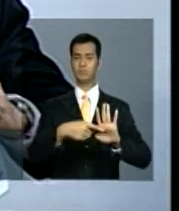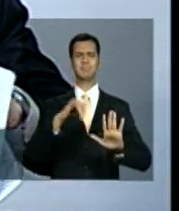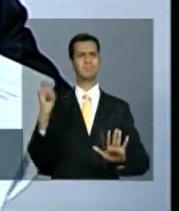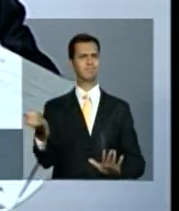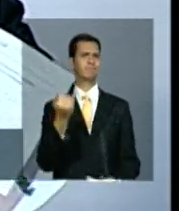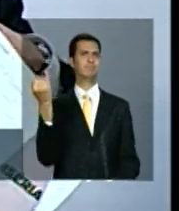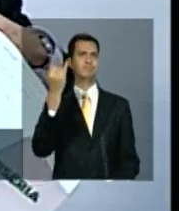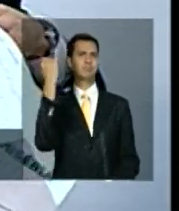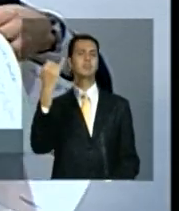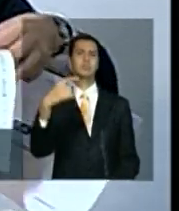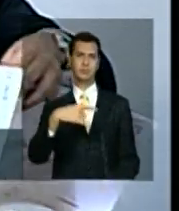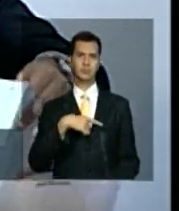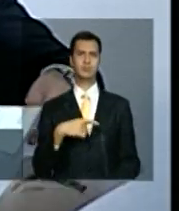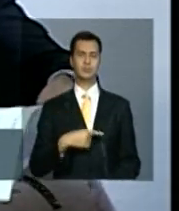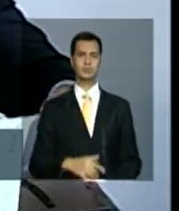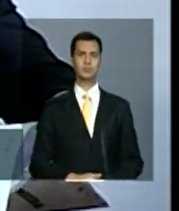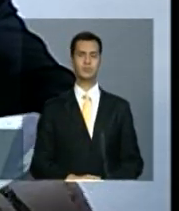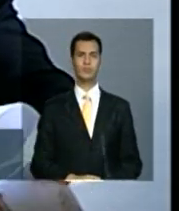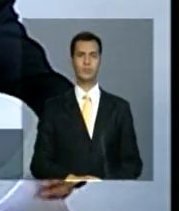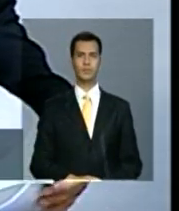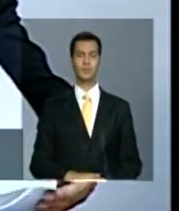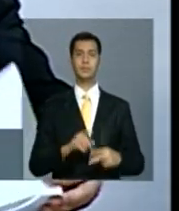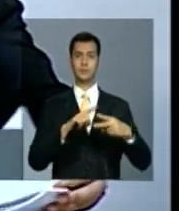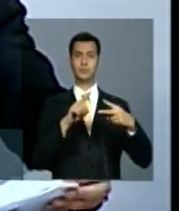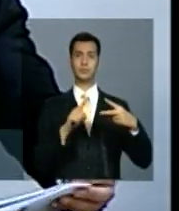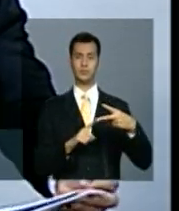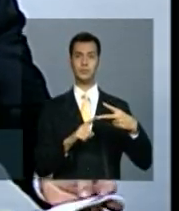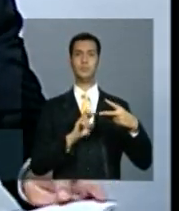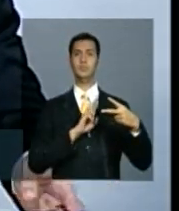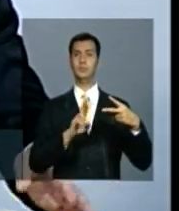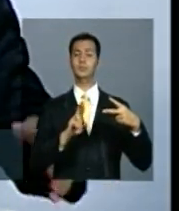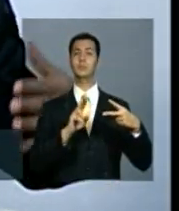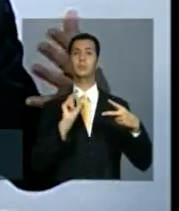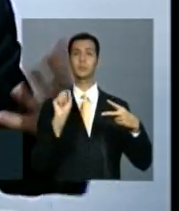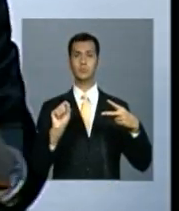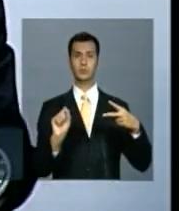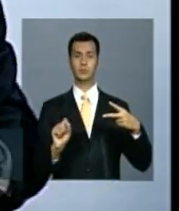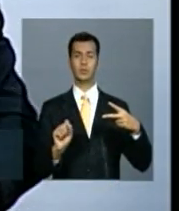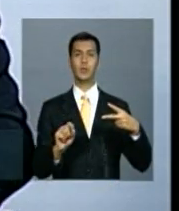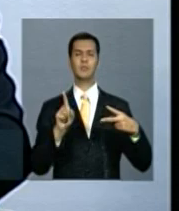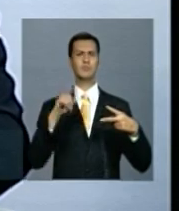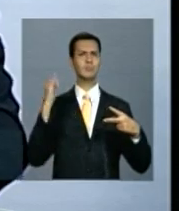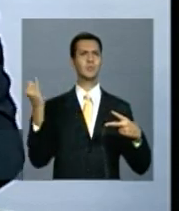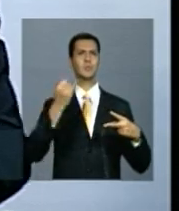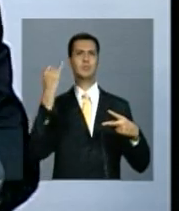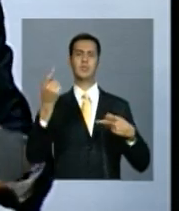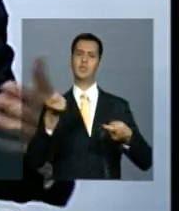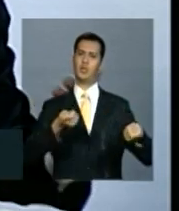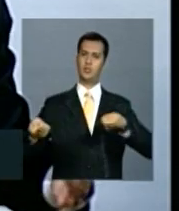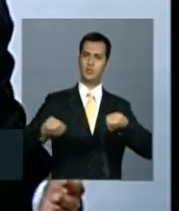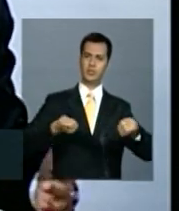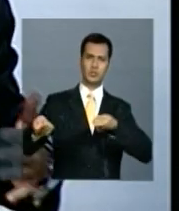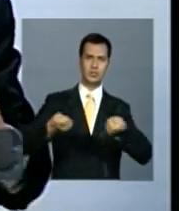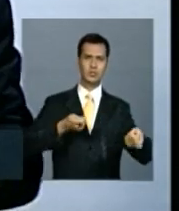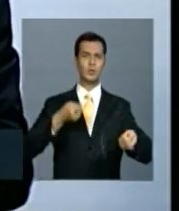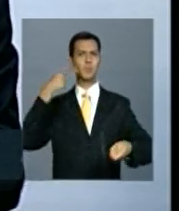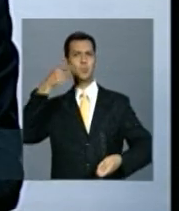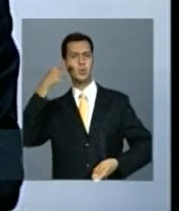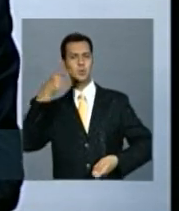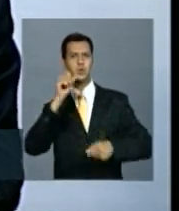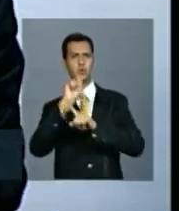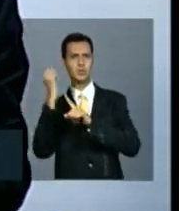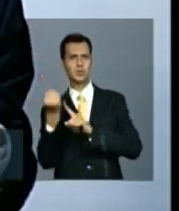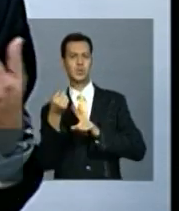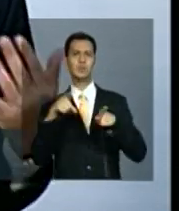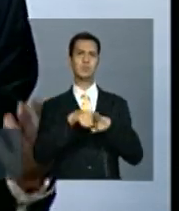indicadores Impacto epidemiológico que expressam a importância da articulação dessas ações de políticas sociais